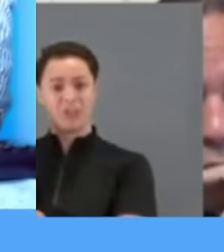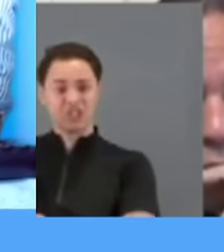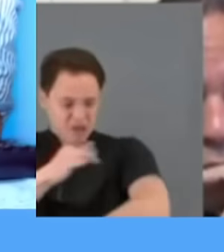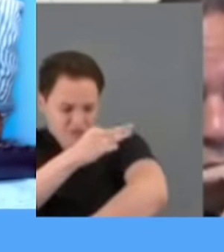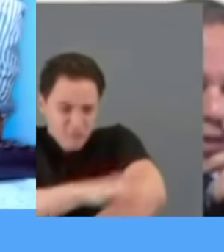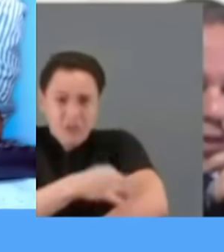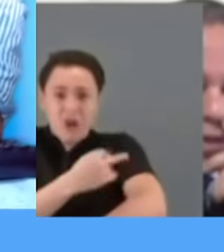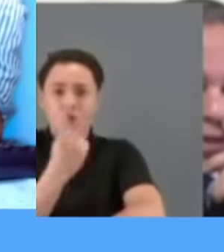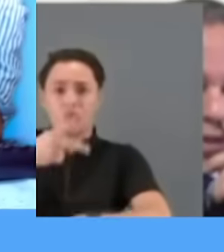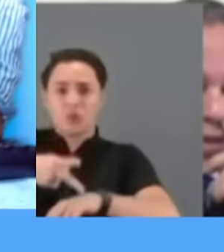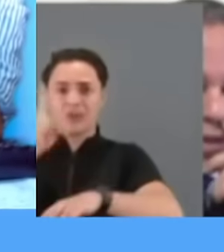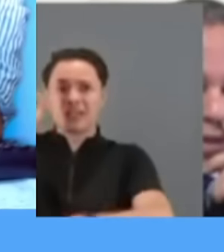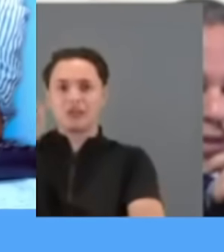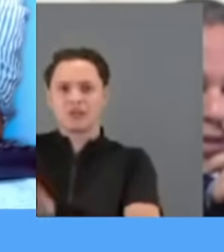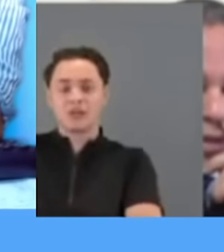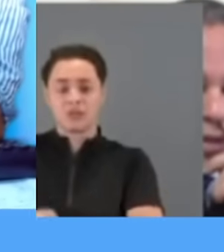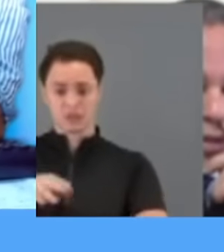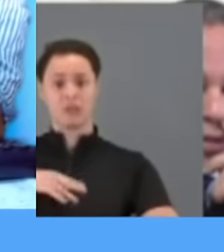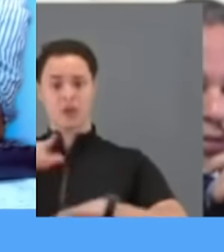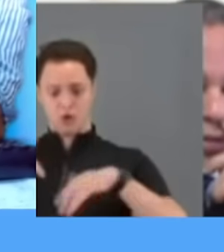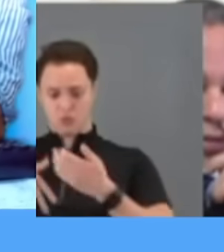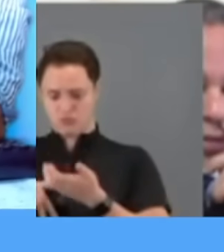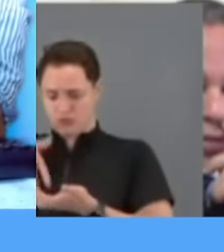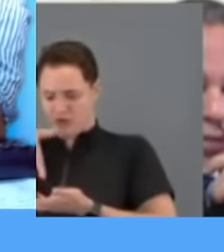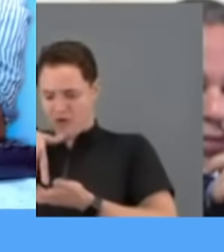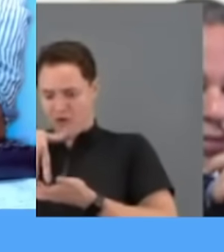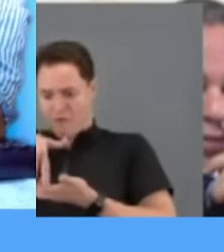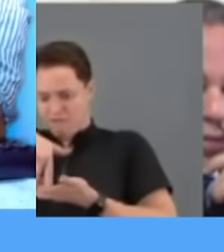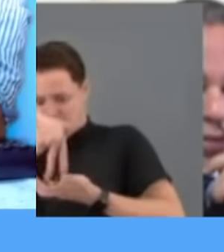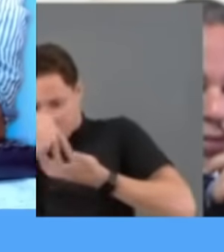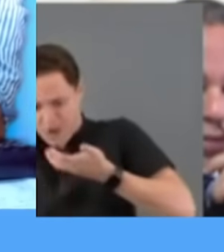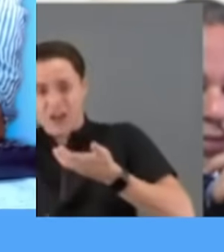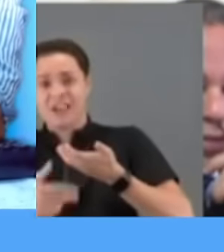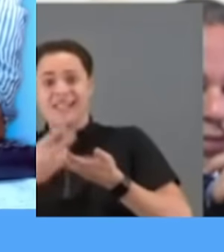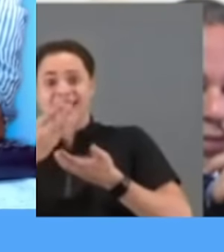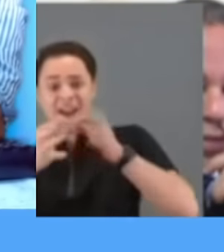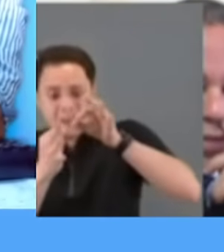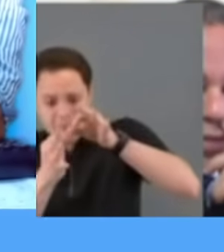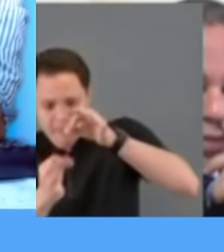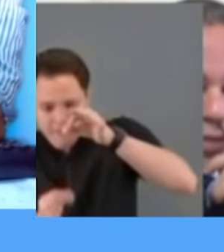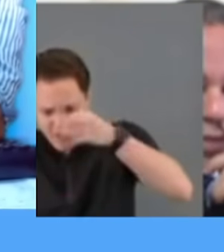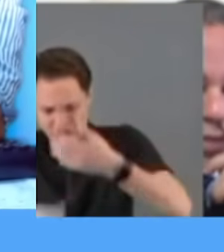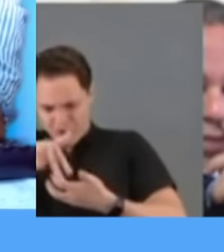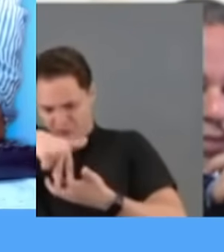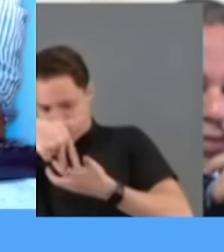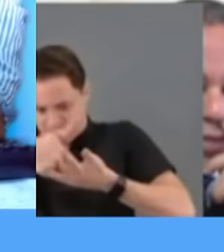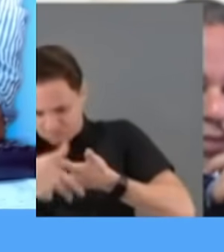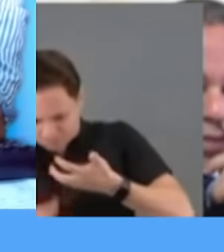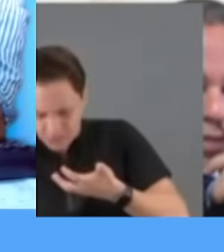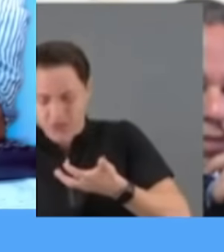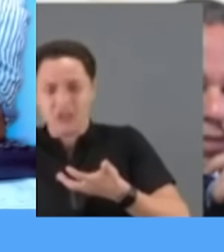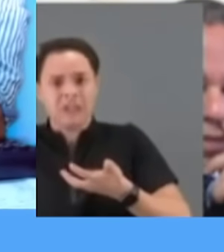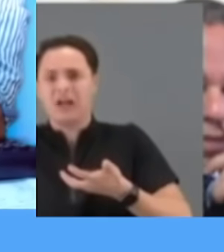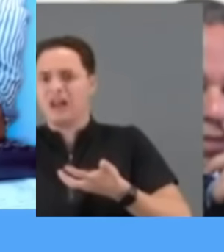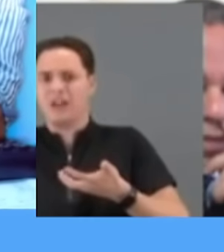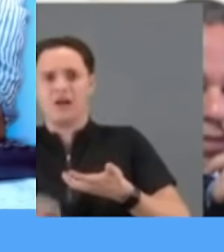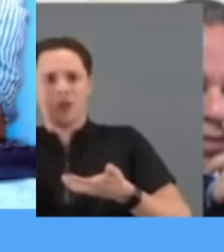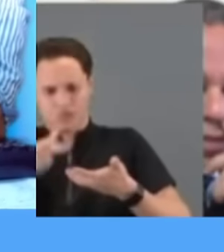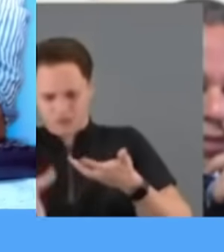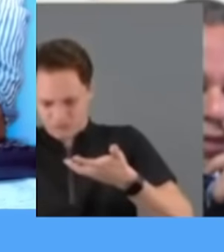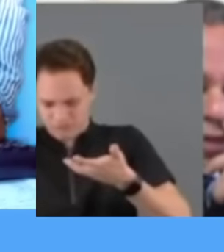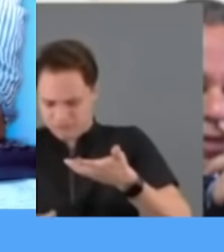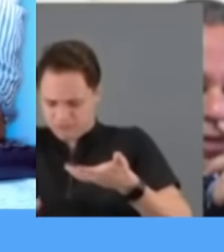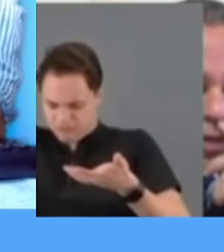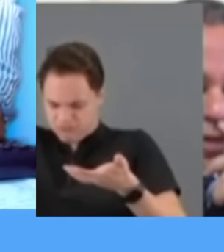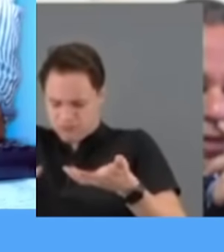estava lá comigo. Fui jogado da cúpula, por volta de 3 metros de altura. Consegui retornar para a linha, quando eu estava praticamente retornando,